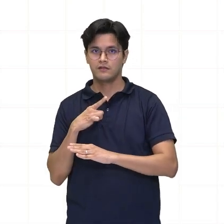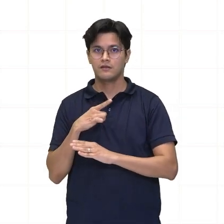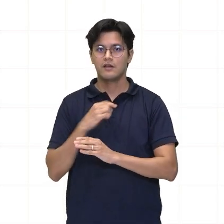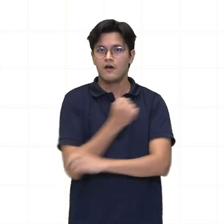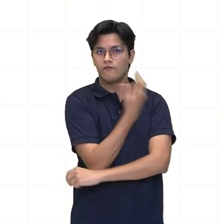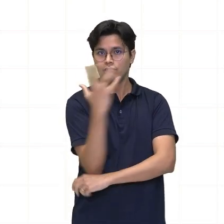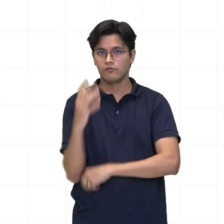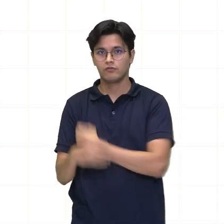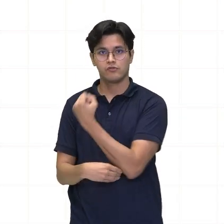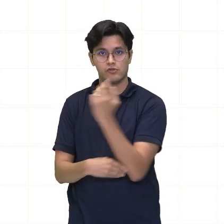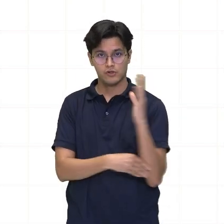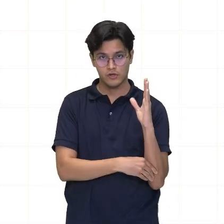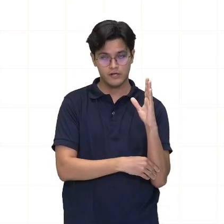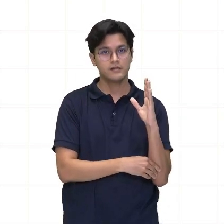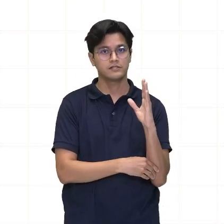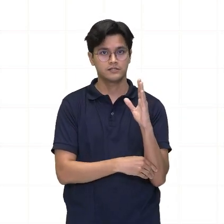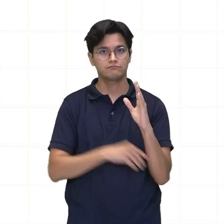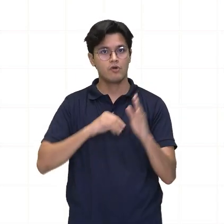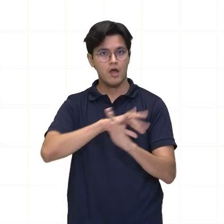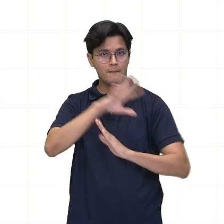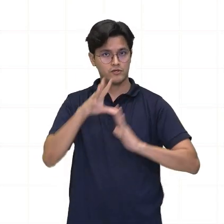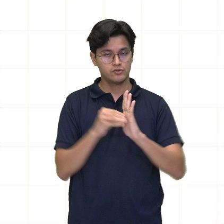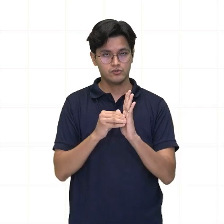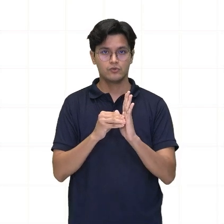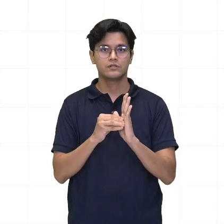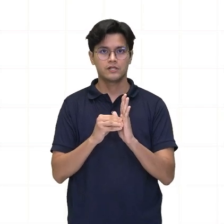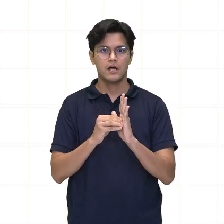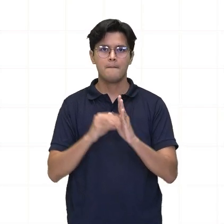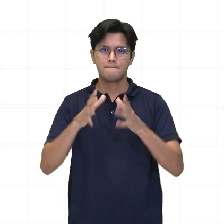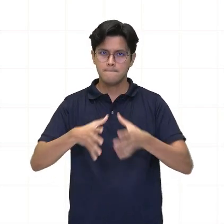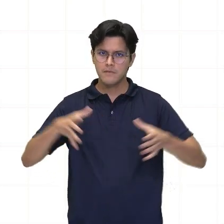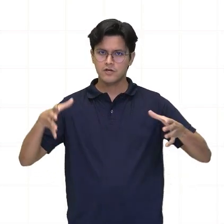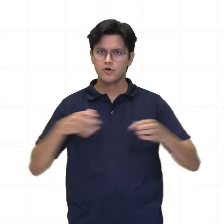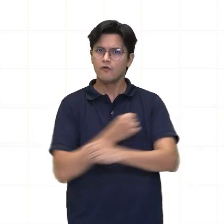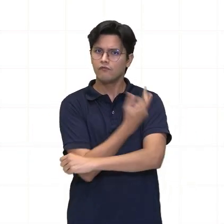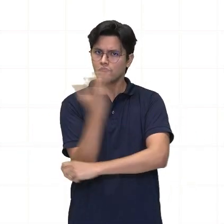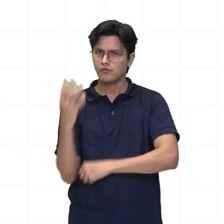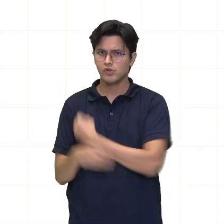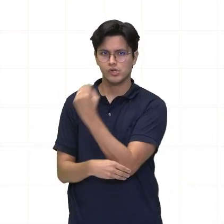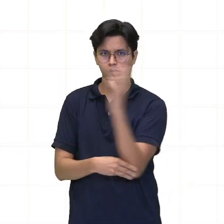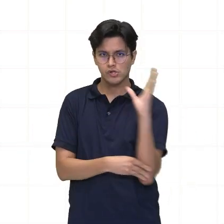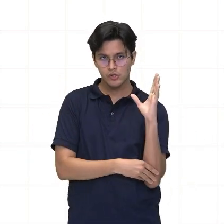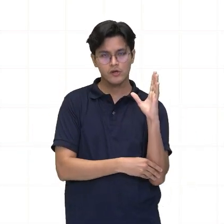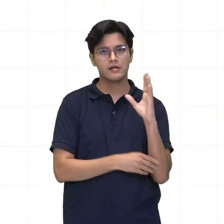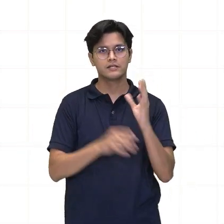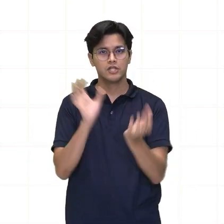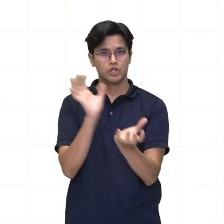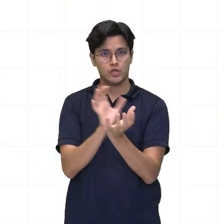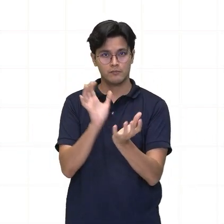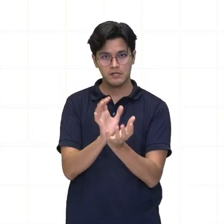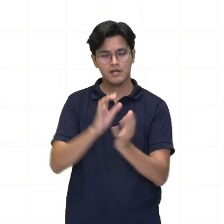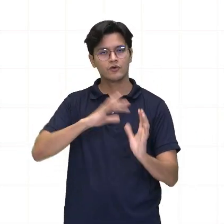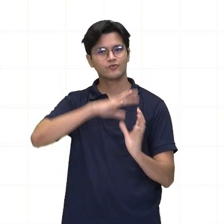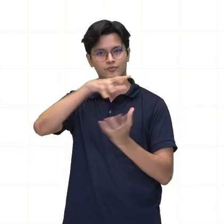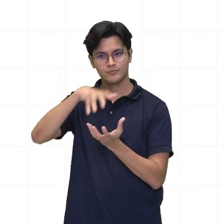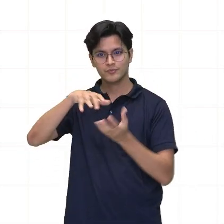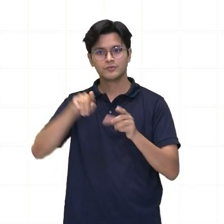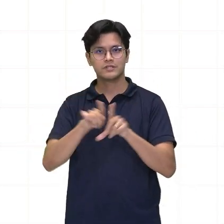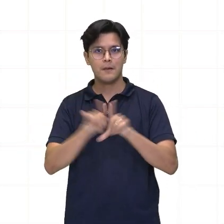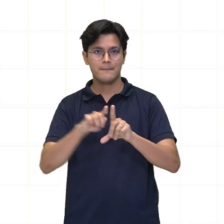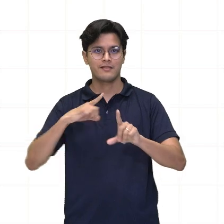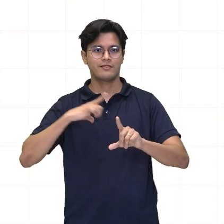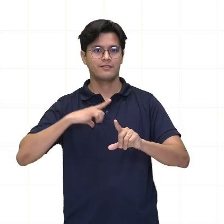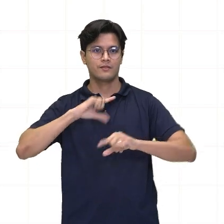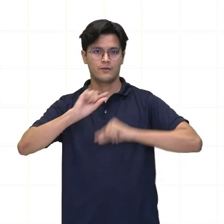floresta tropical do mundo, gente, juntamente com também ali a bacia hidrográfica do rio Amazonas, né, que